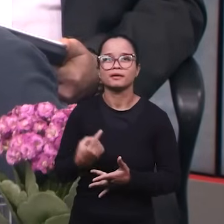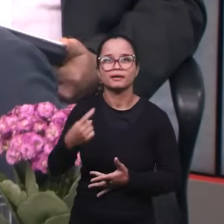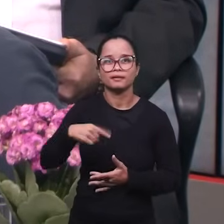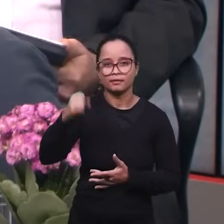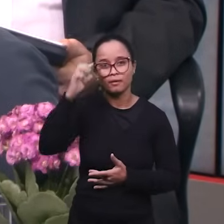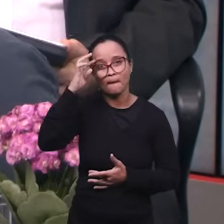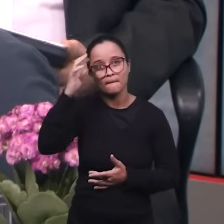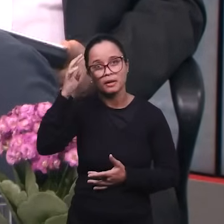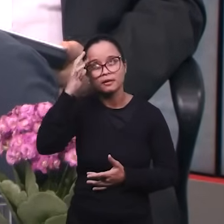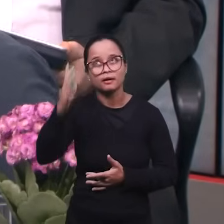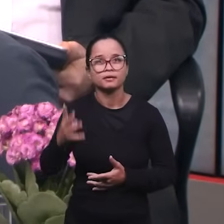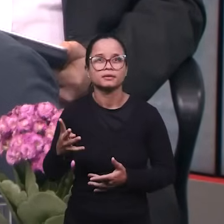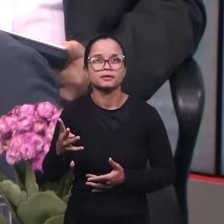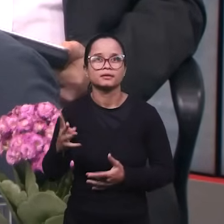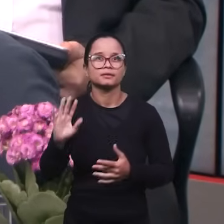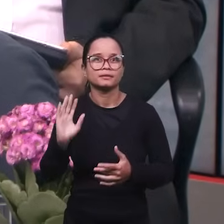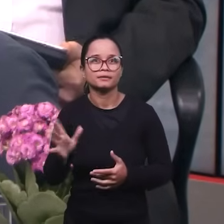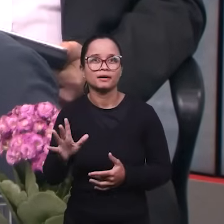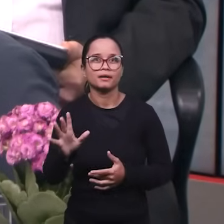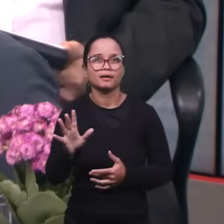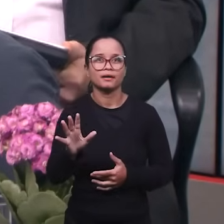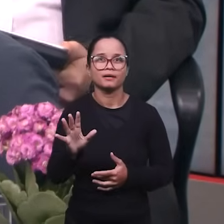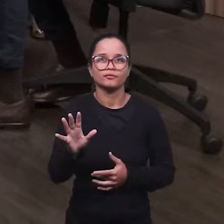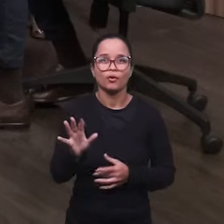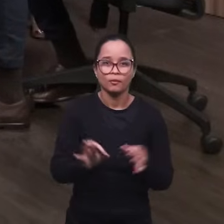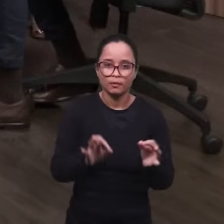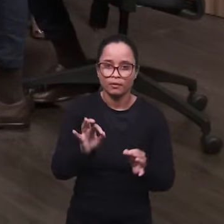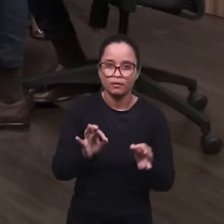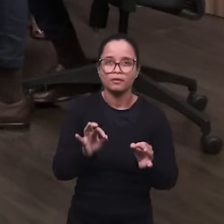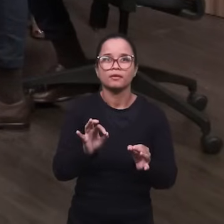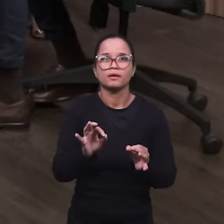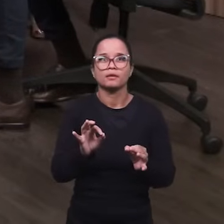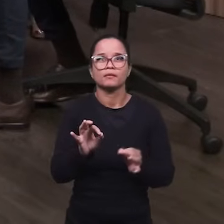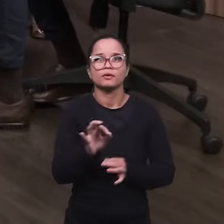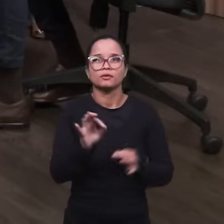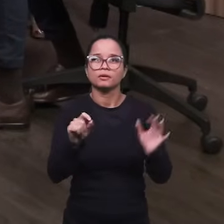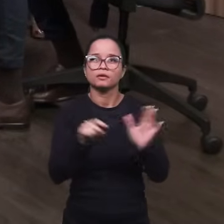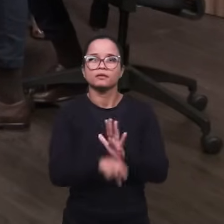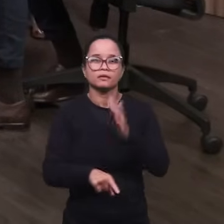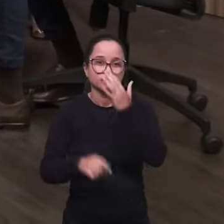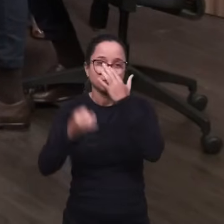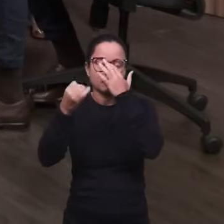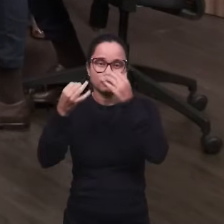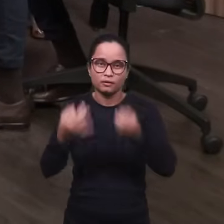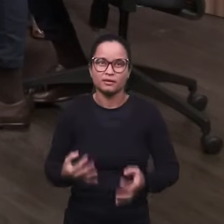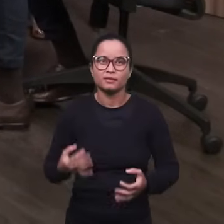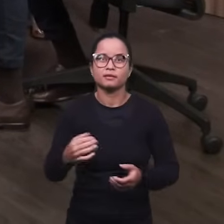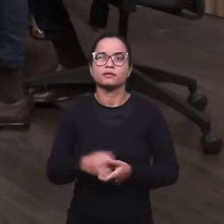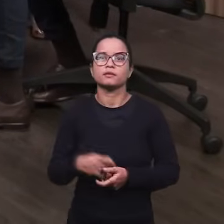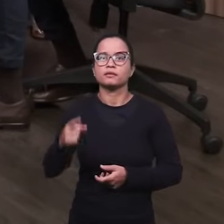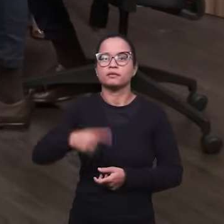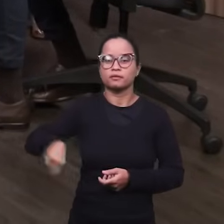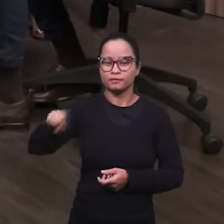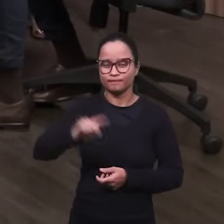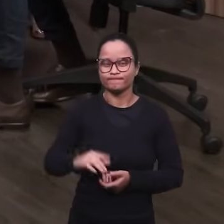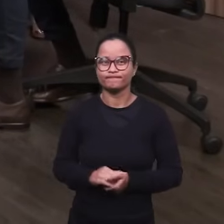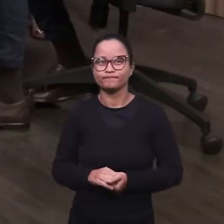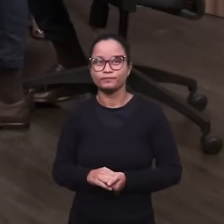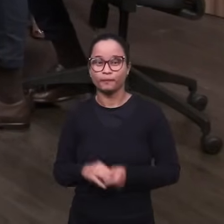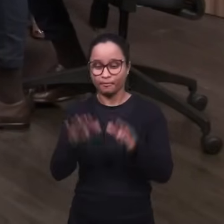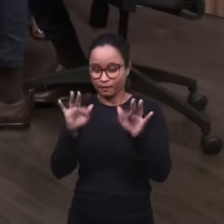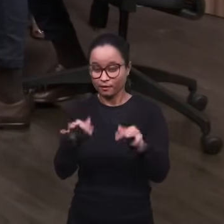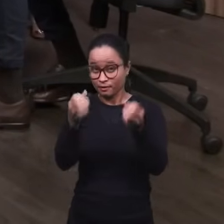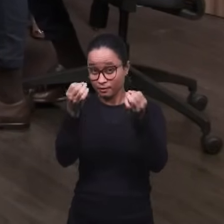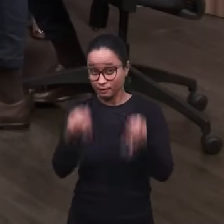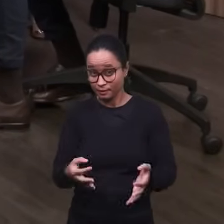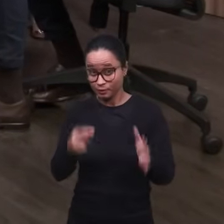gente pensar, né? Uhum. Imagina, ele já me preparou para a pergunta, que ele fez exatamente. Ele falou do índice de natalidade, enfim.